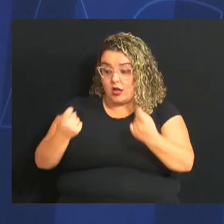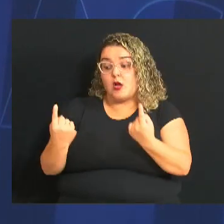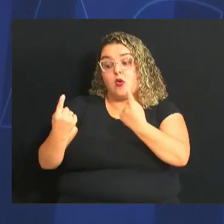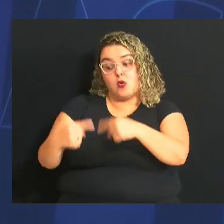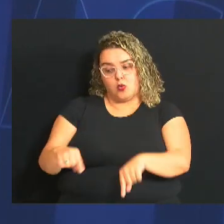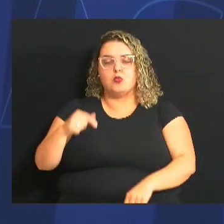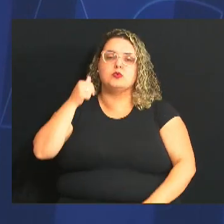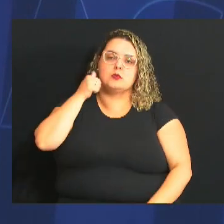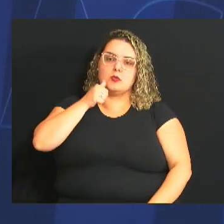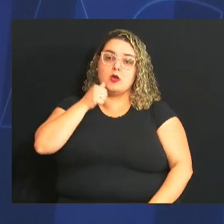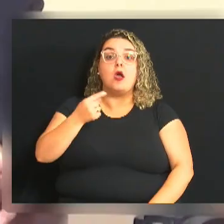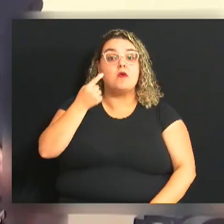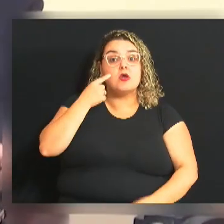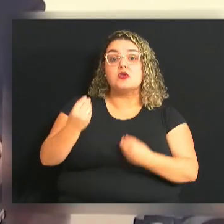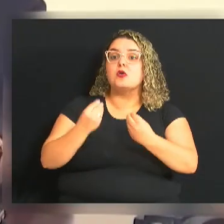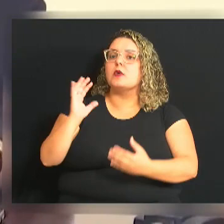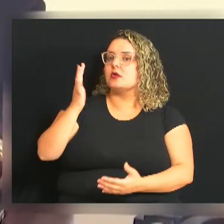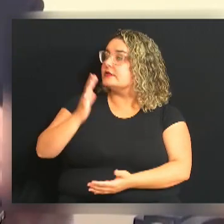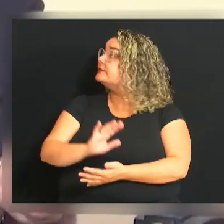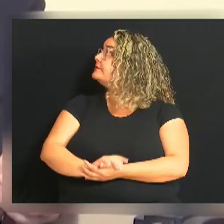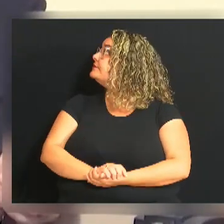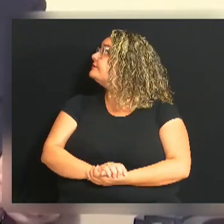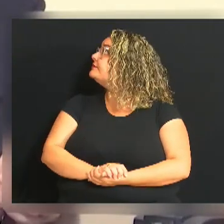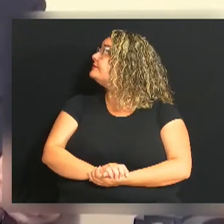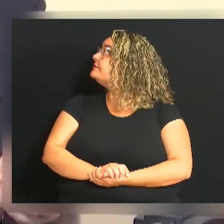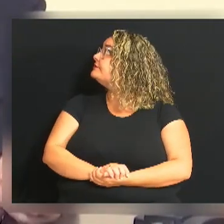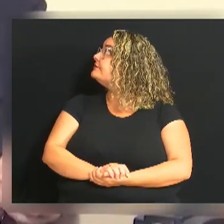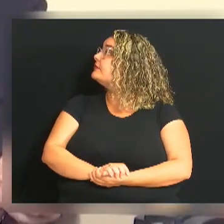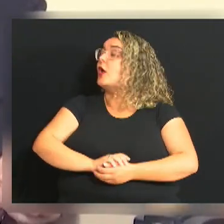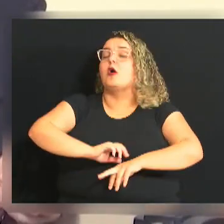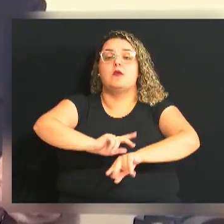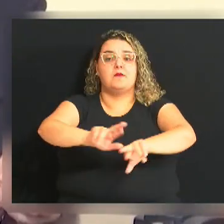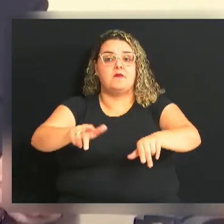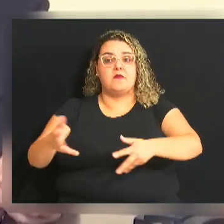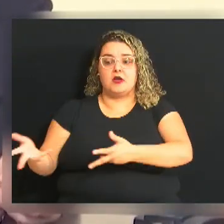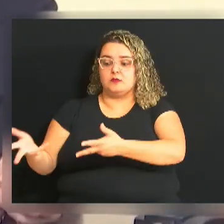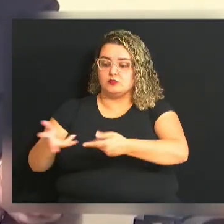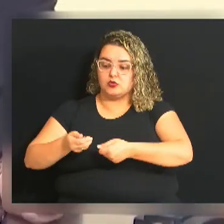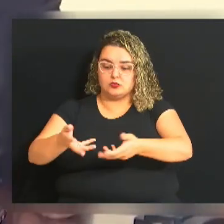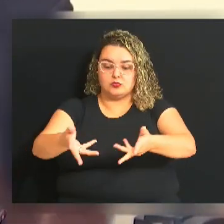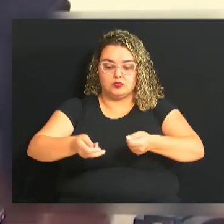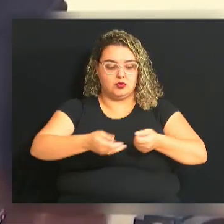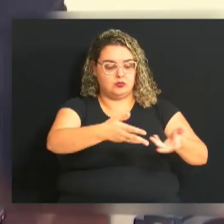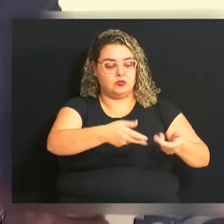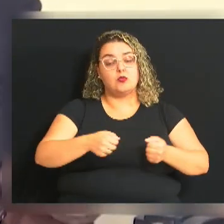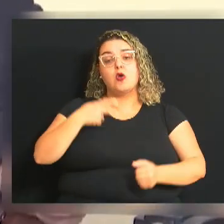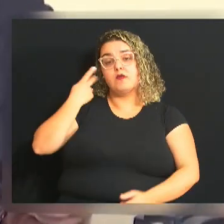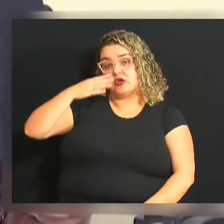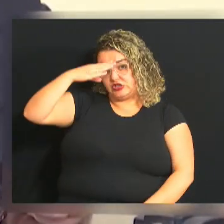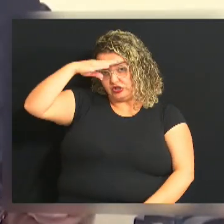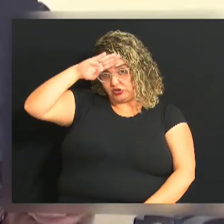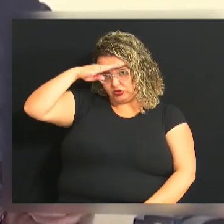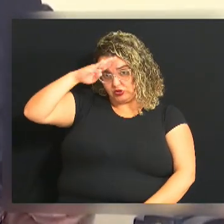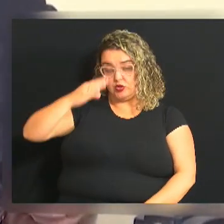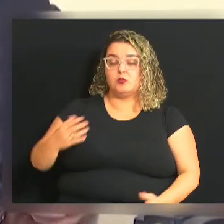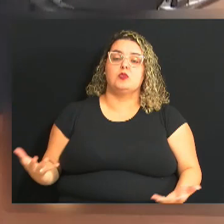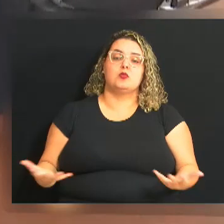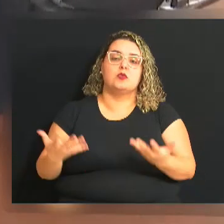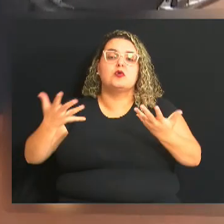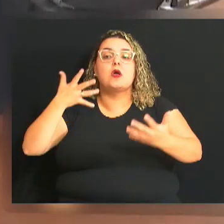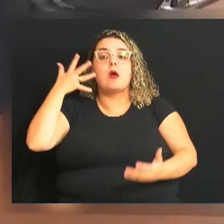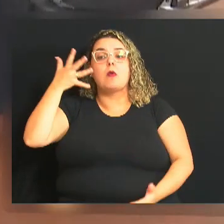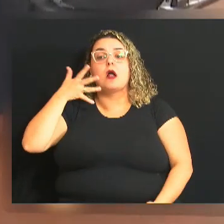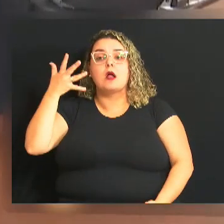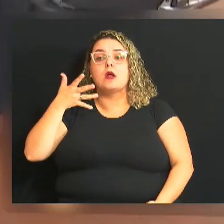mulheres. Confira como foi. Com diversos convidados, o vereador Marcelo da Farmácia promoveu uma palestra